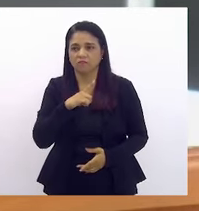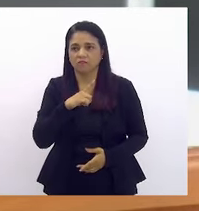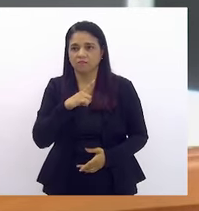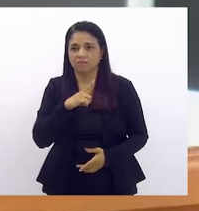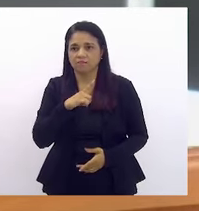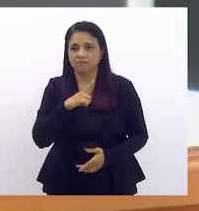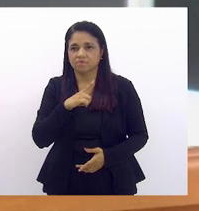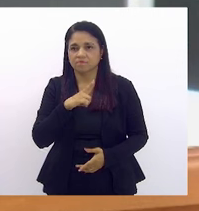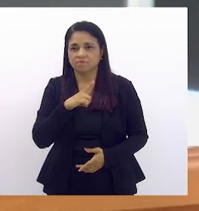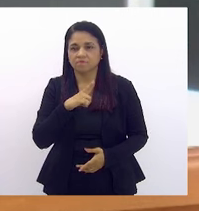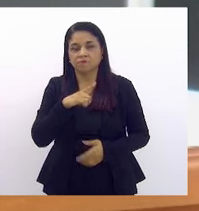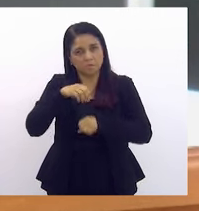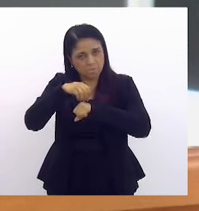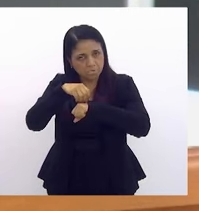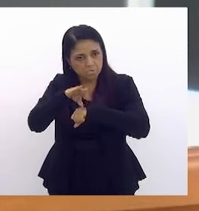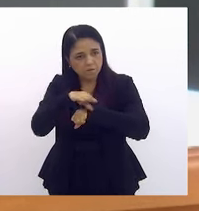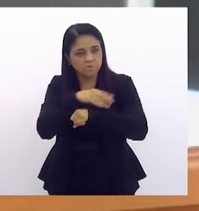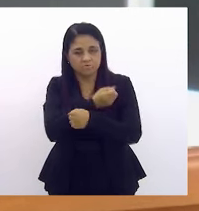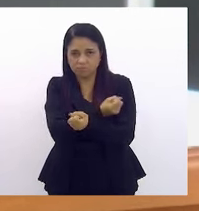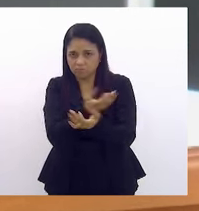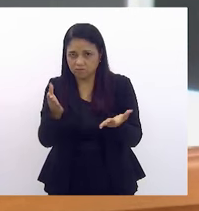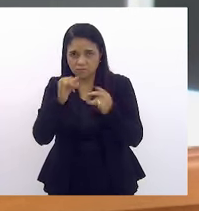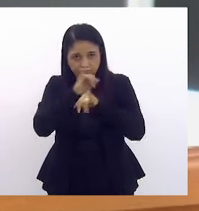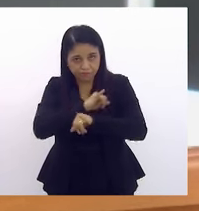pode passar para vocês aqui, que